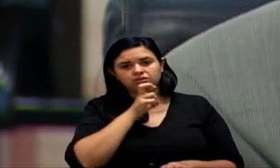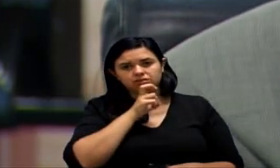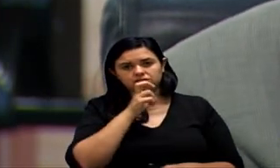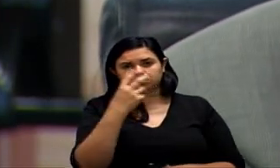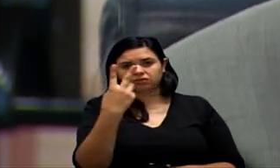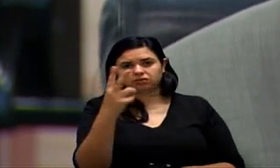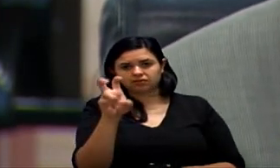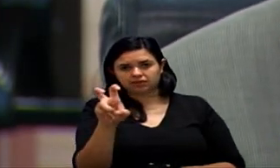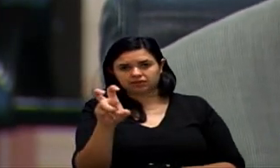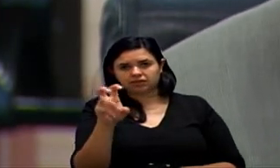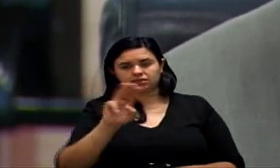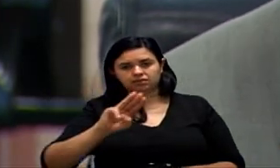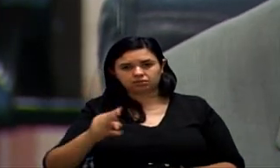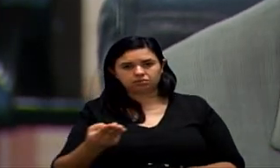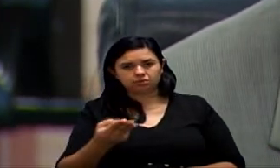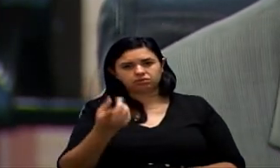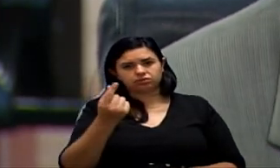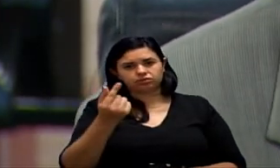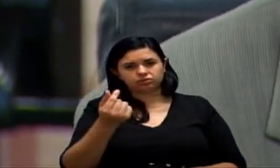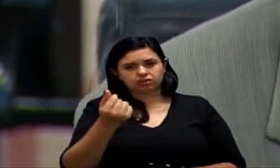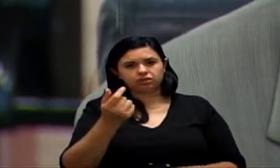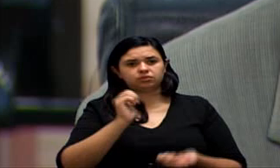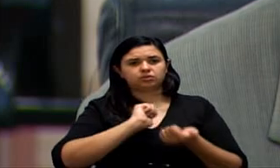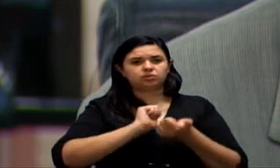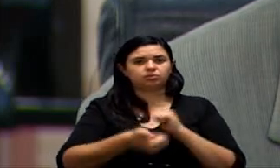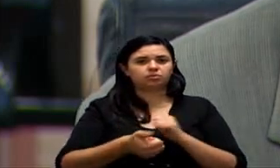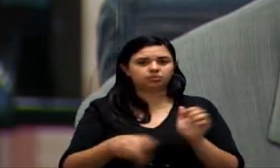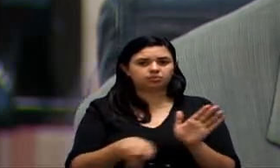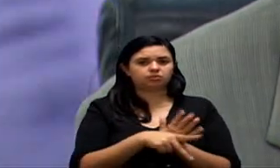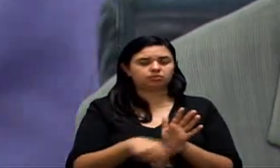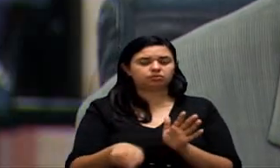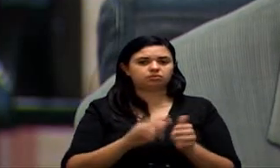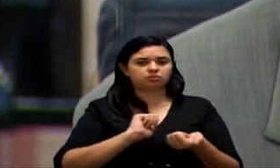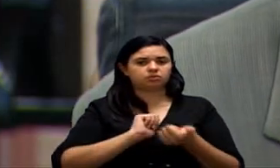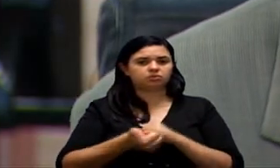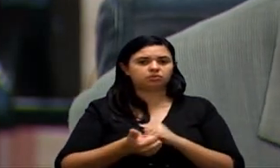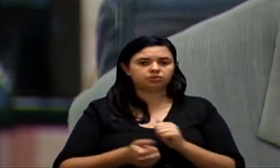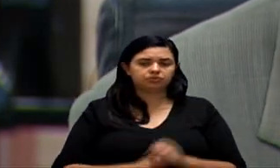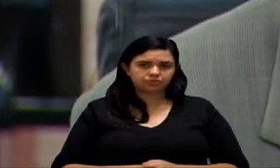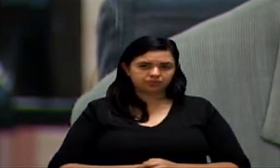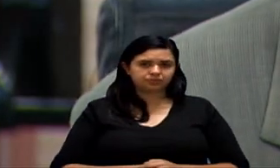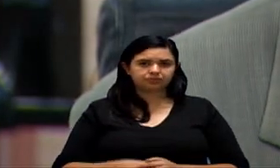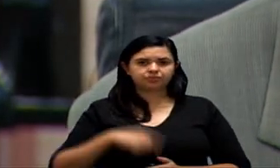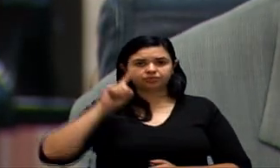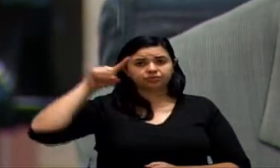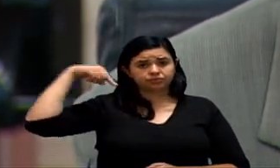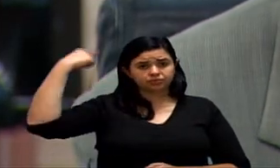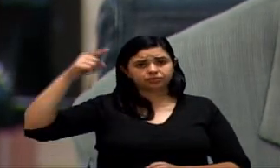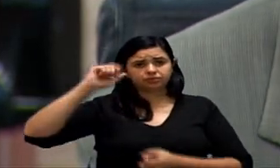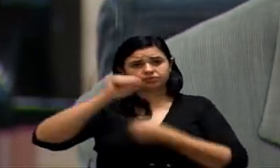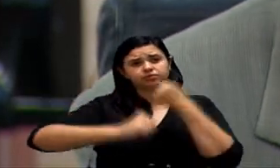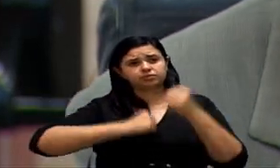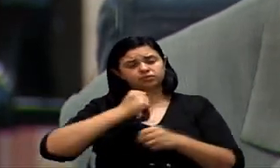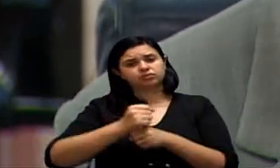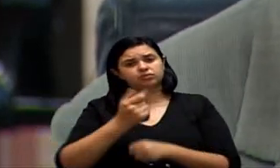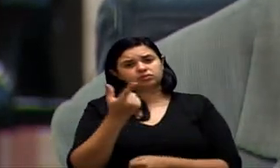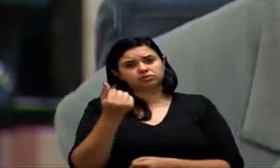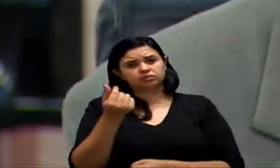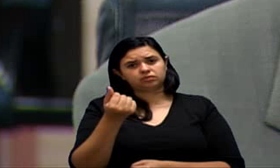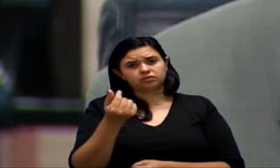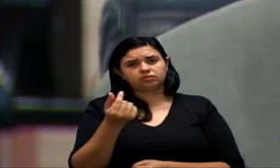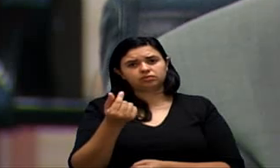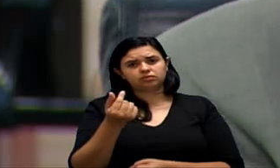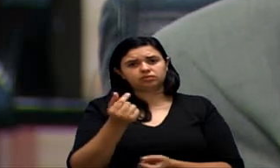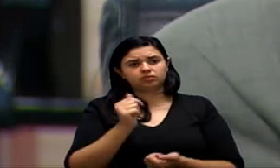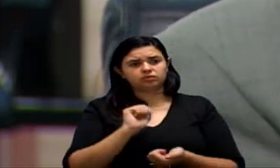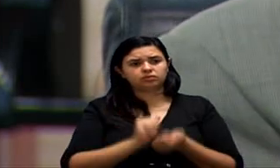o recurso para o esporte. Então, precisa rever para que no próximo ano o esporte receba mais recurso, porque não adianta tratar de doença